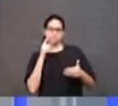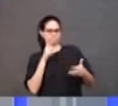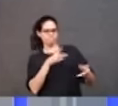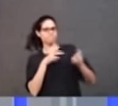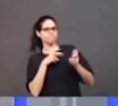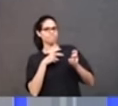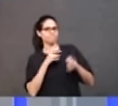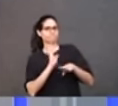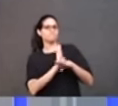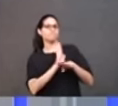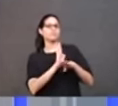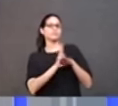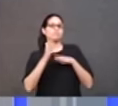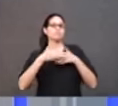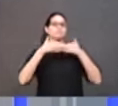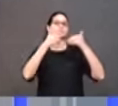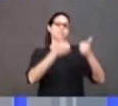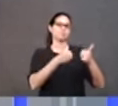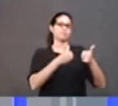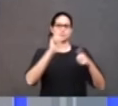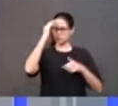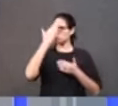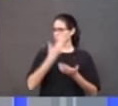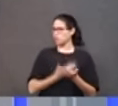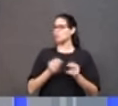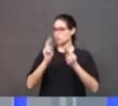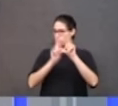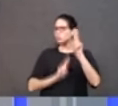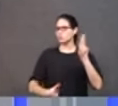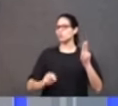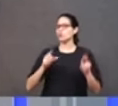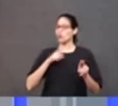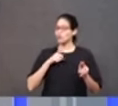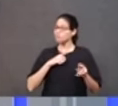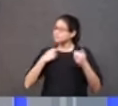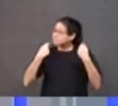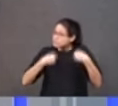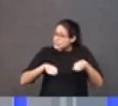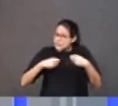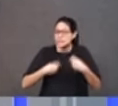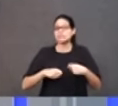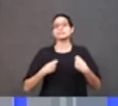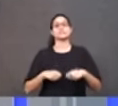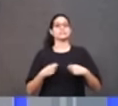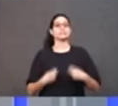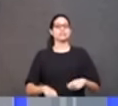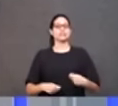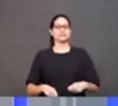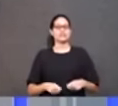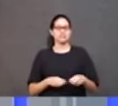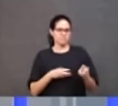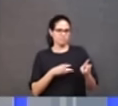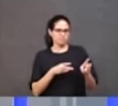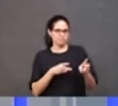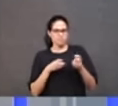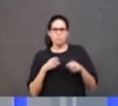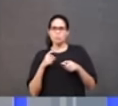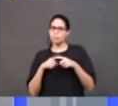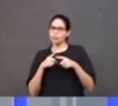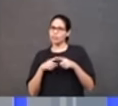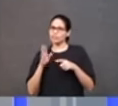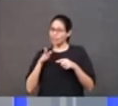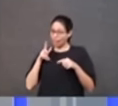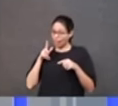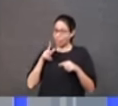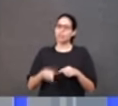UFO ela tenha hoje uma necessidade premente, em vista de todo o corte que nós temos em